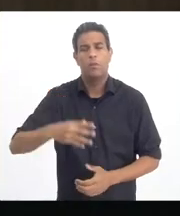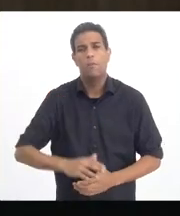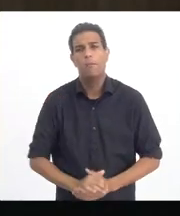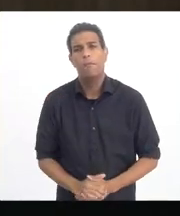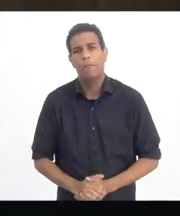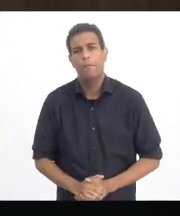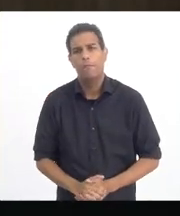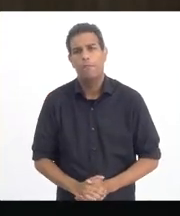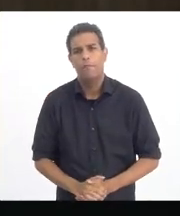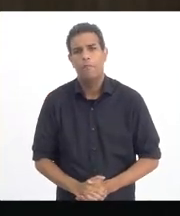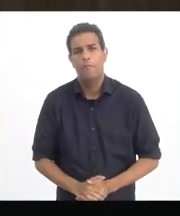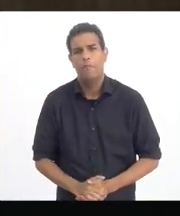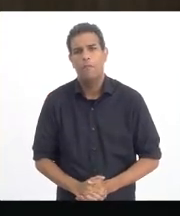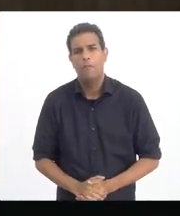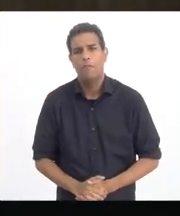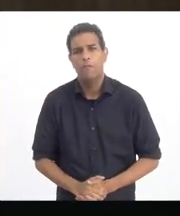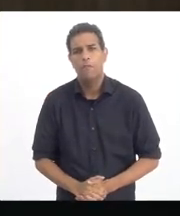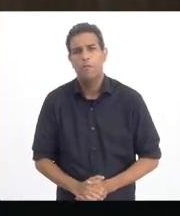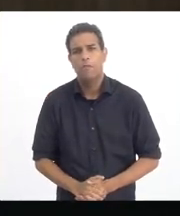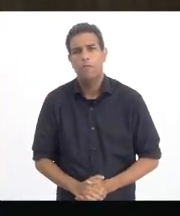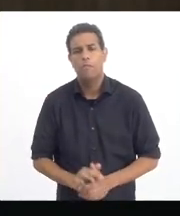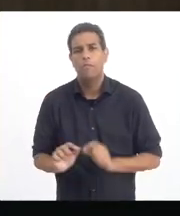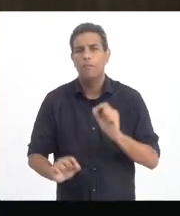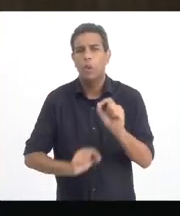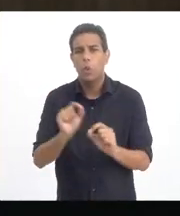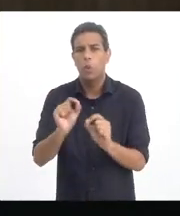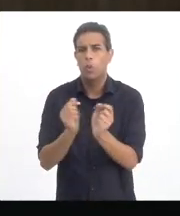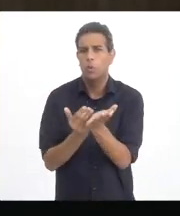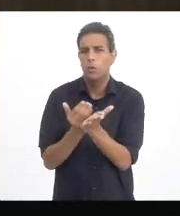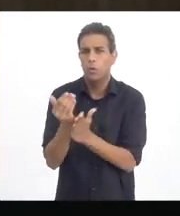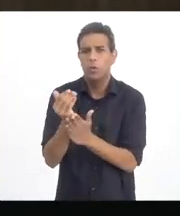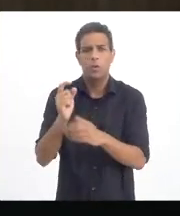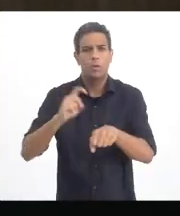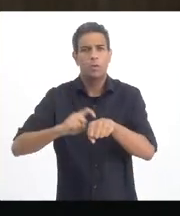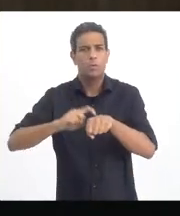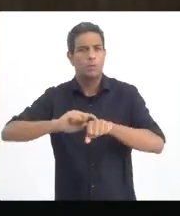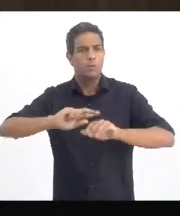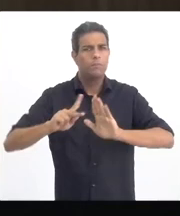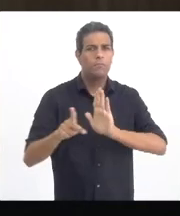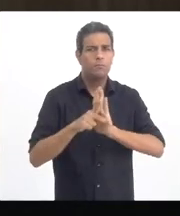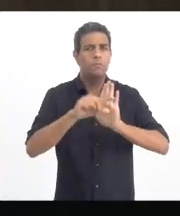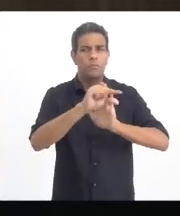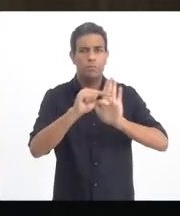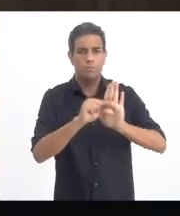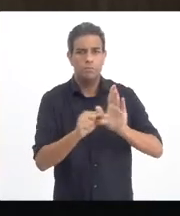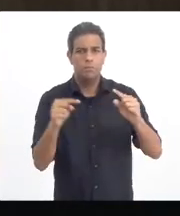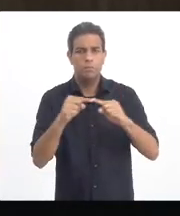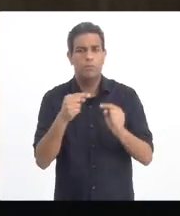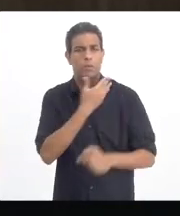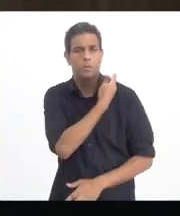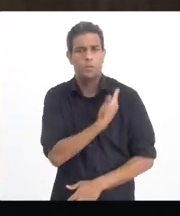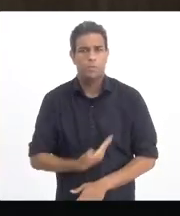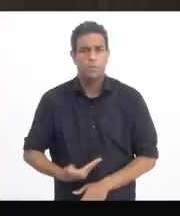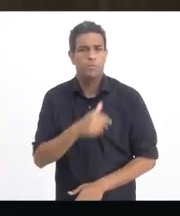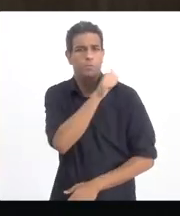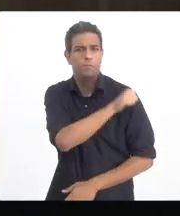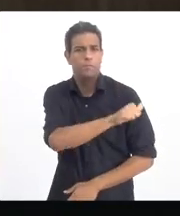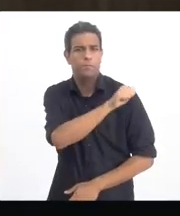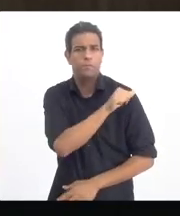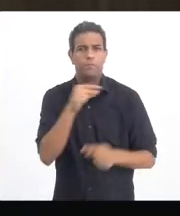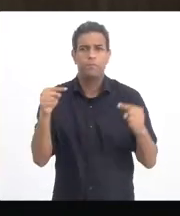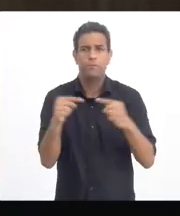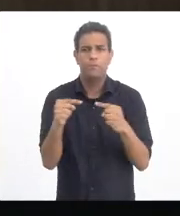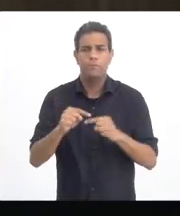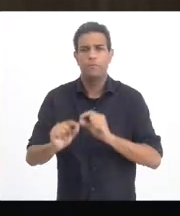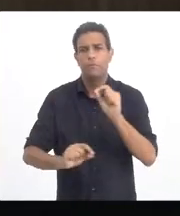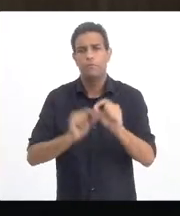Tá? No entanto, o próprio Sérgio Aureliano, o governo do Estado, ninguém melhor